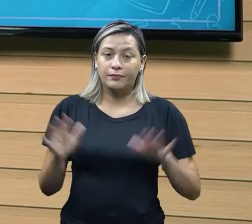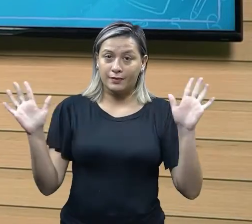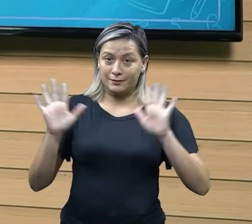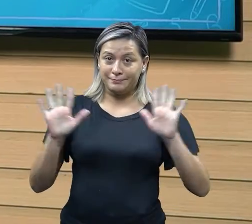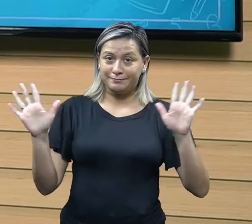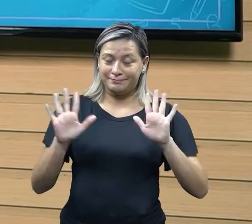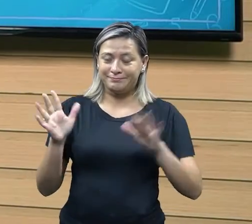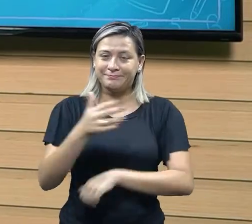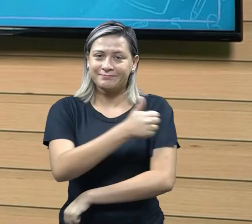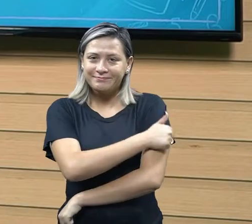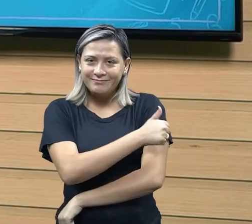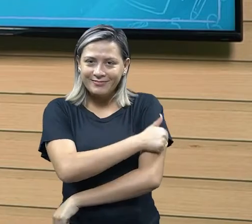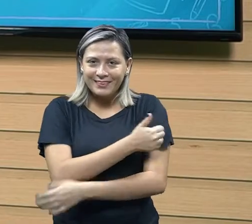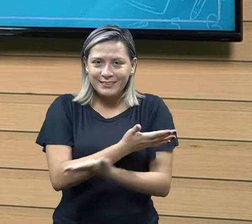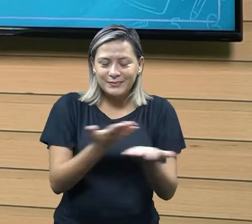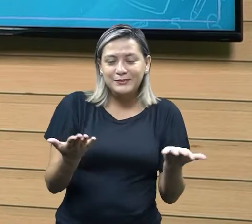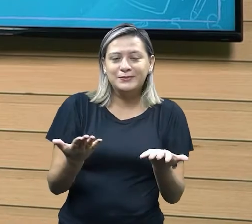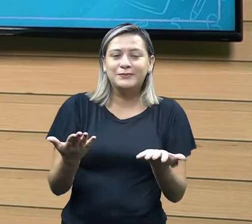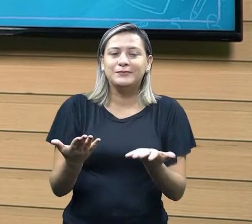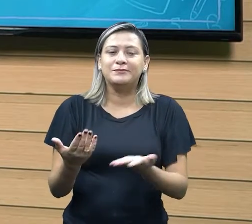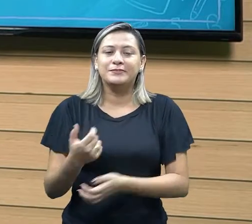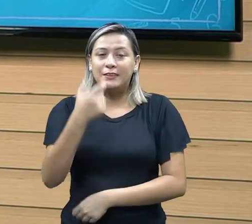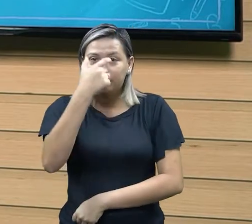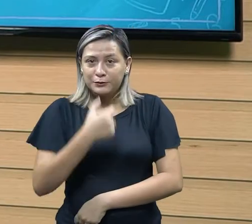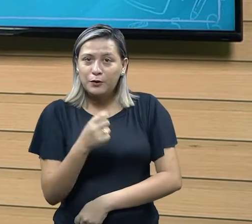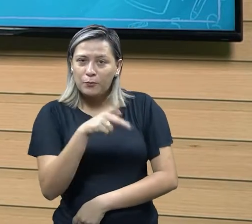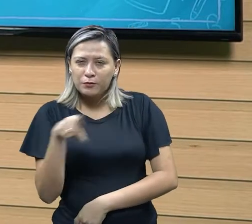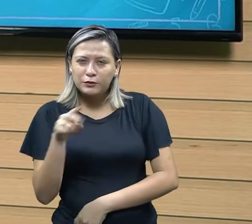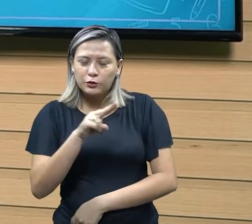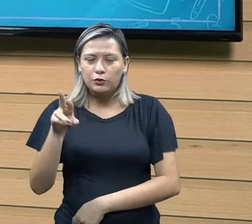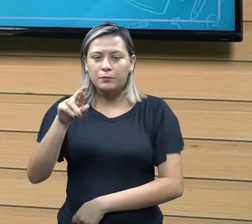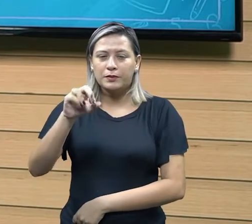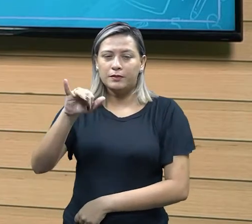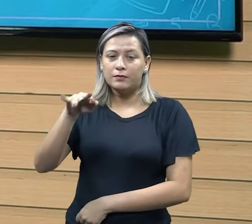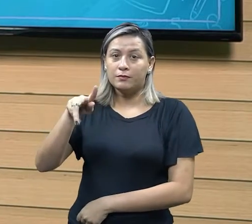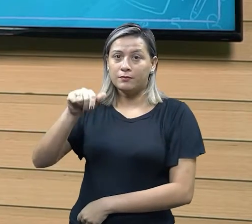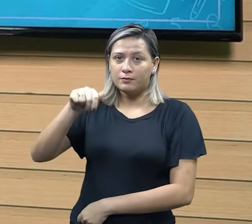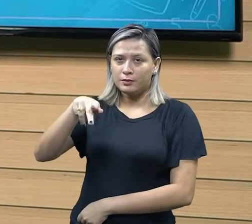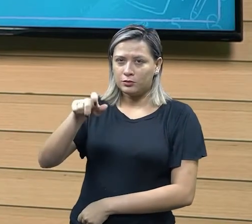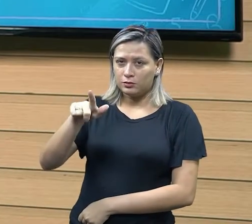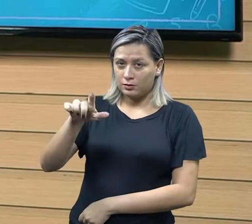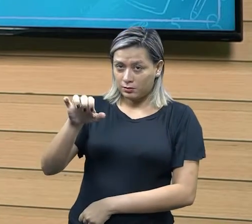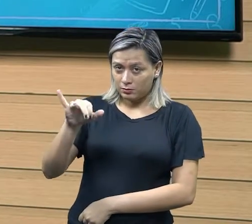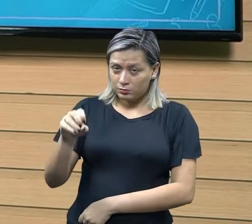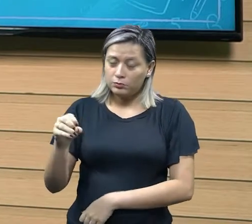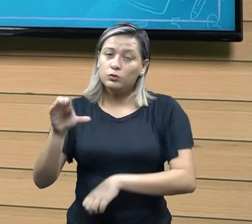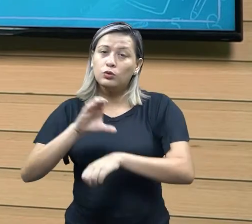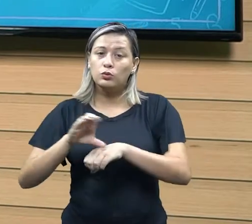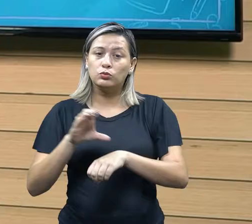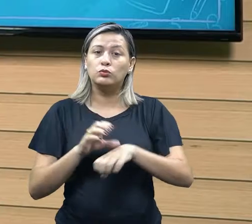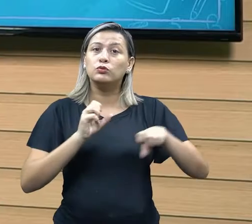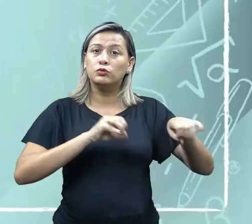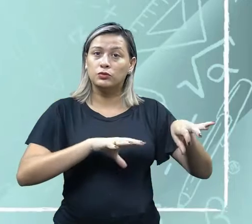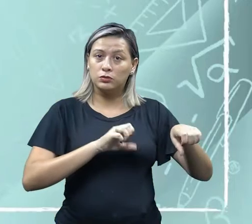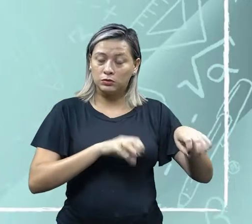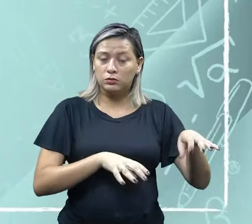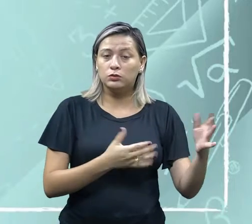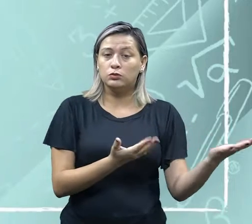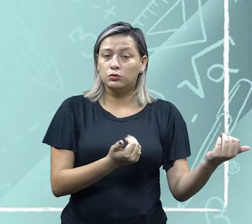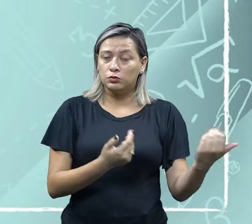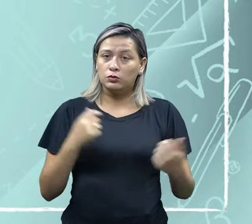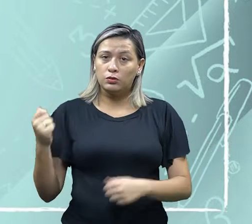Olá alunos, eu sou o professor Rivangélio, nosso curso EJA EAD de Técnico em Eletrotécnica,